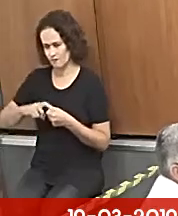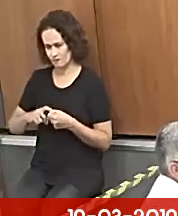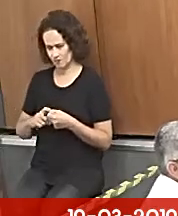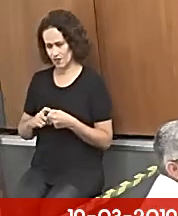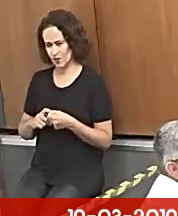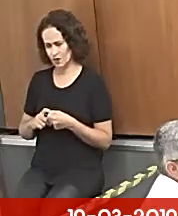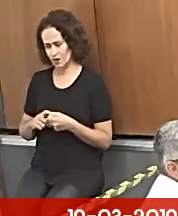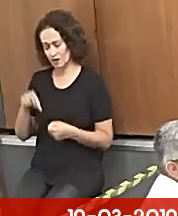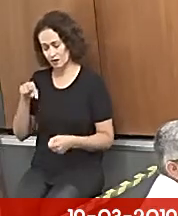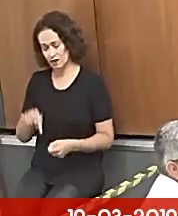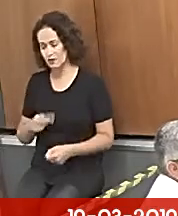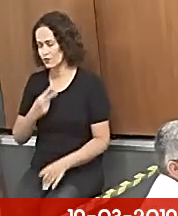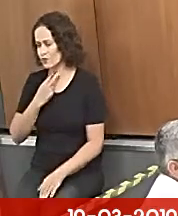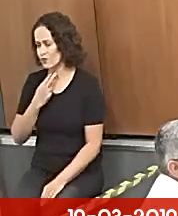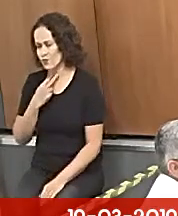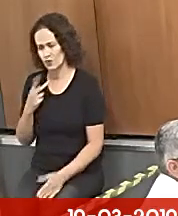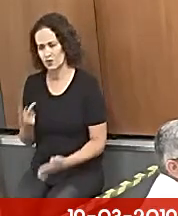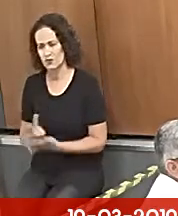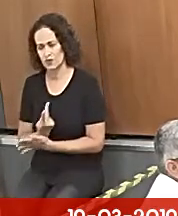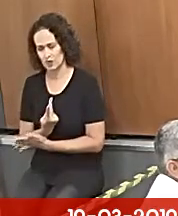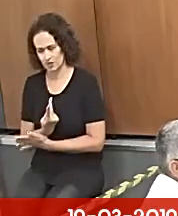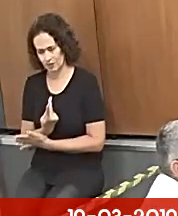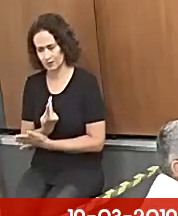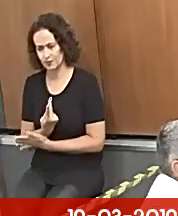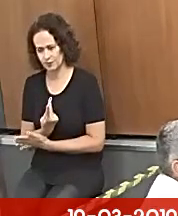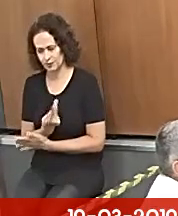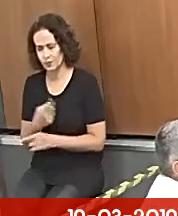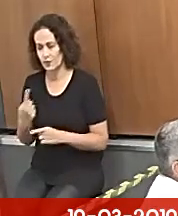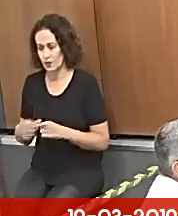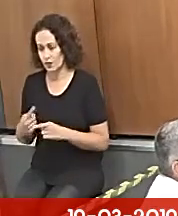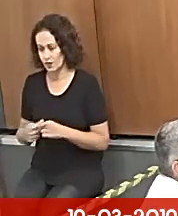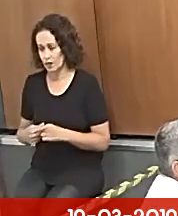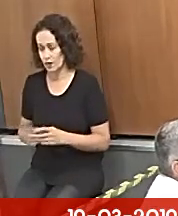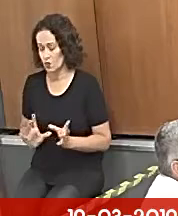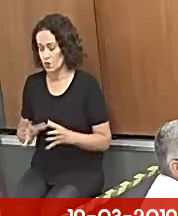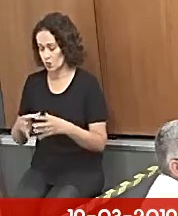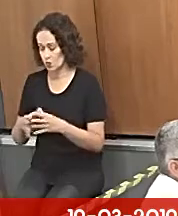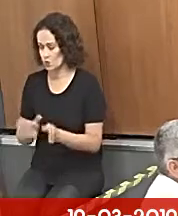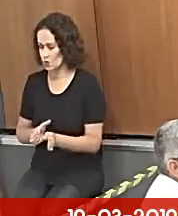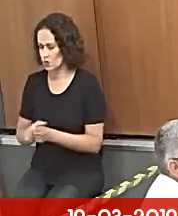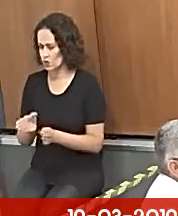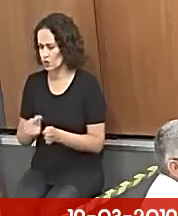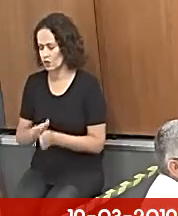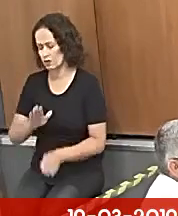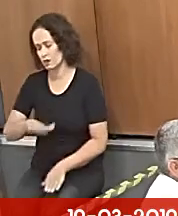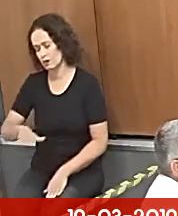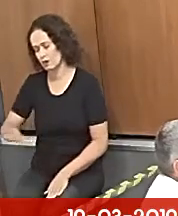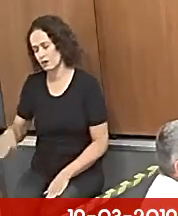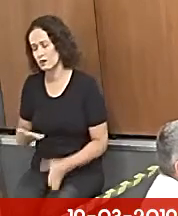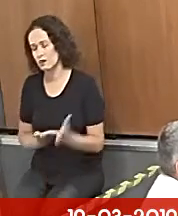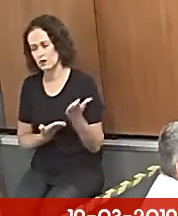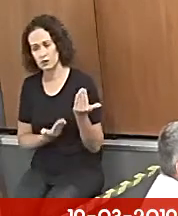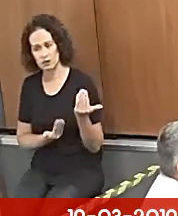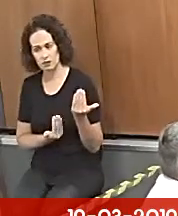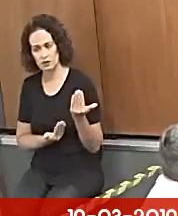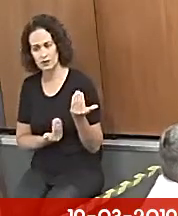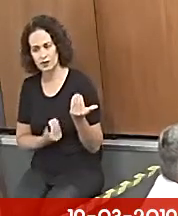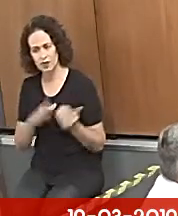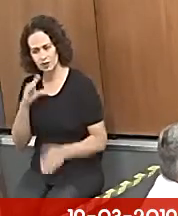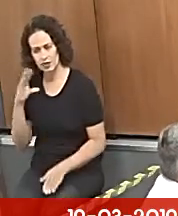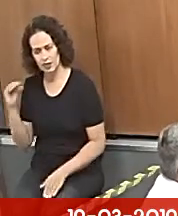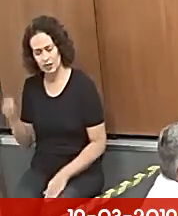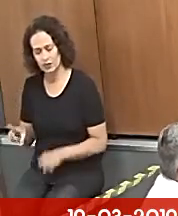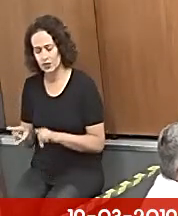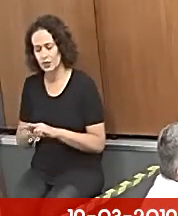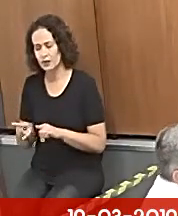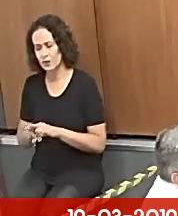isso não pode acontecer né porque é um conselho comum é da criança e do adolescente é um concelho como da pessoa